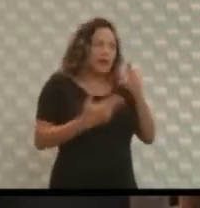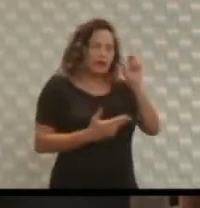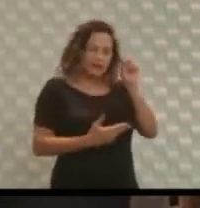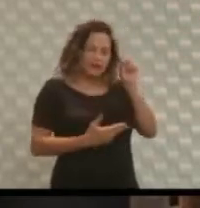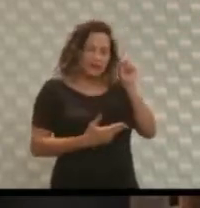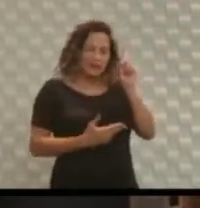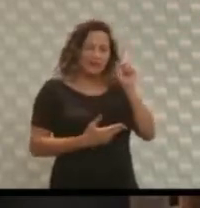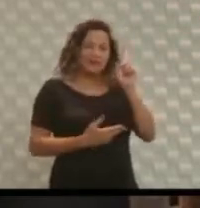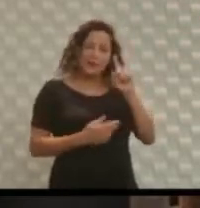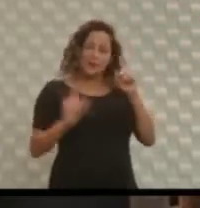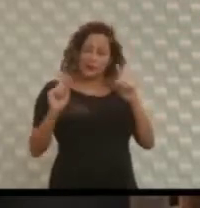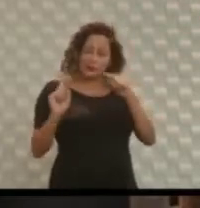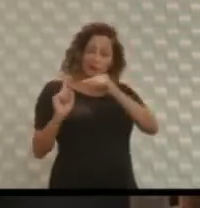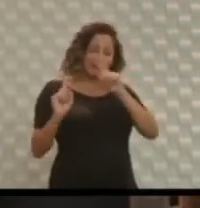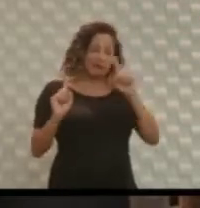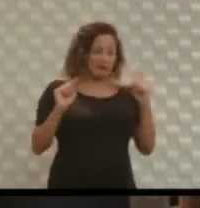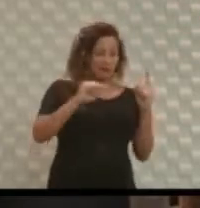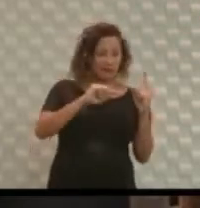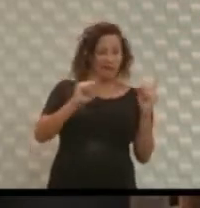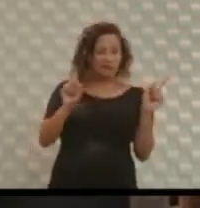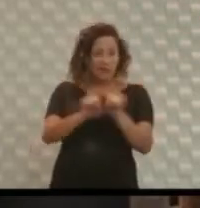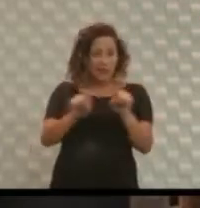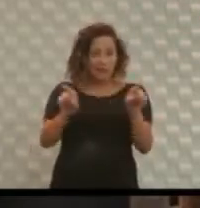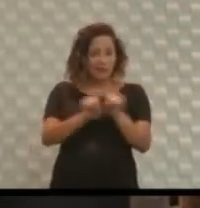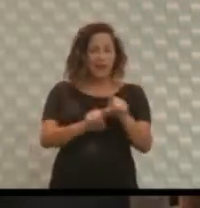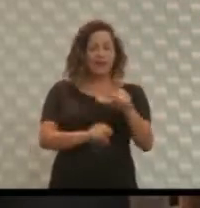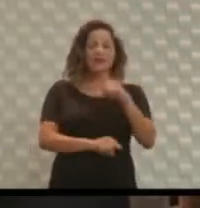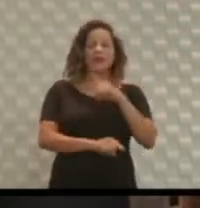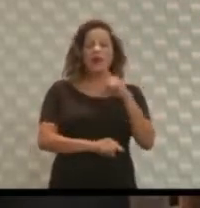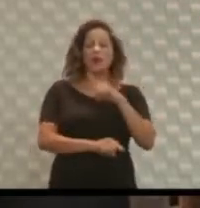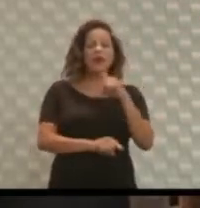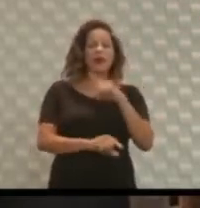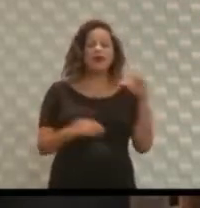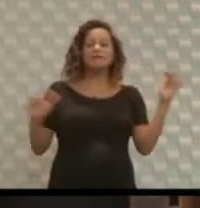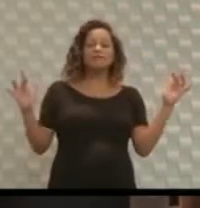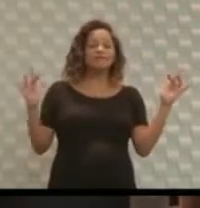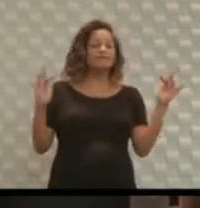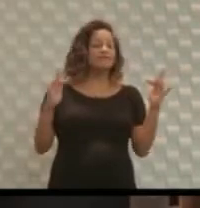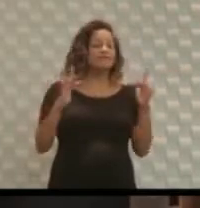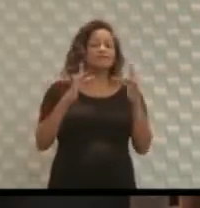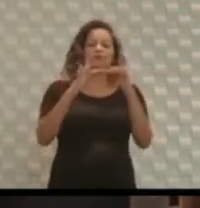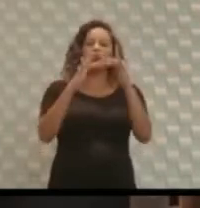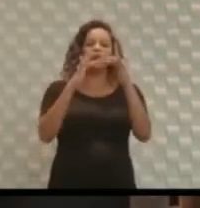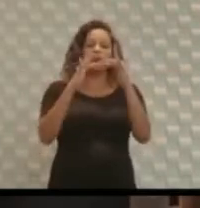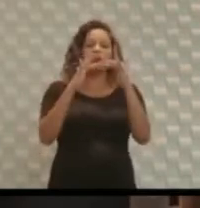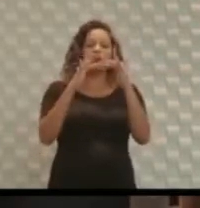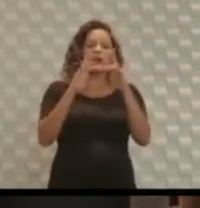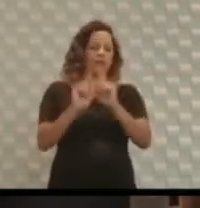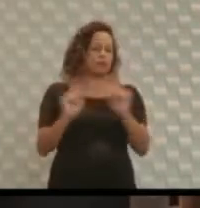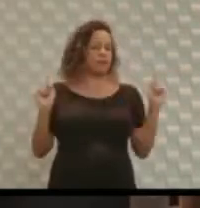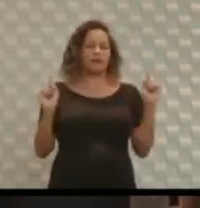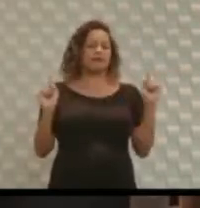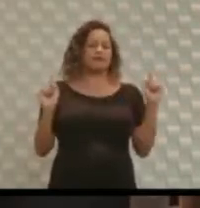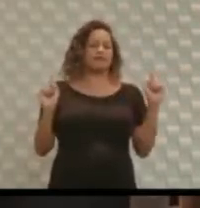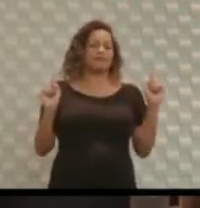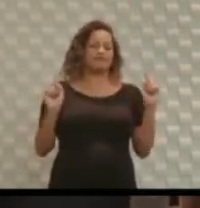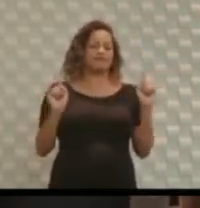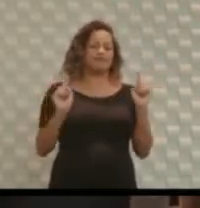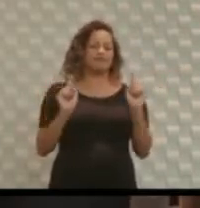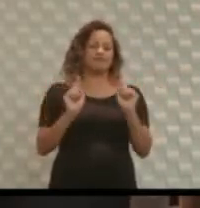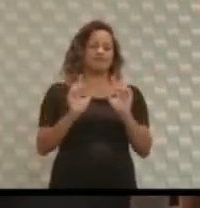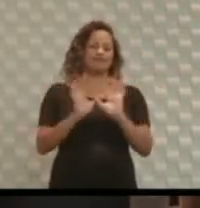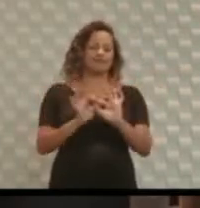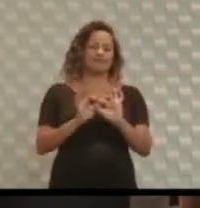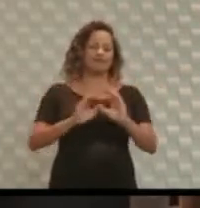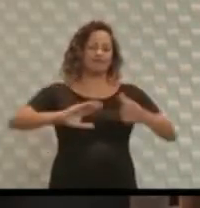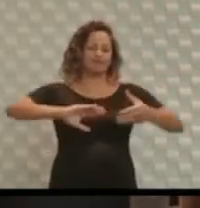ela ama o amor de Deus onde ela doa, há uma sinergia e de dois eles se transformam em um. Amém? Eles